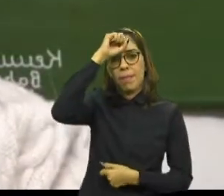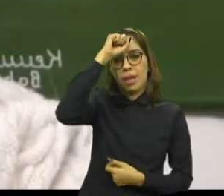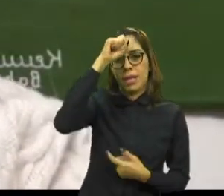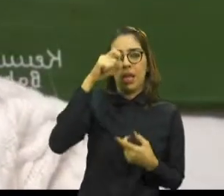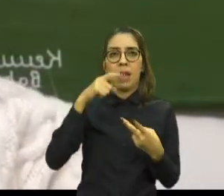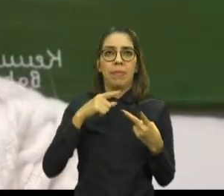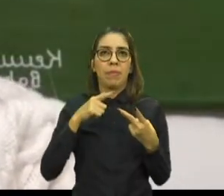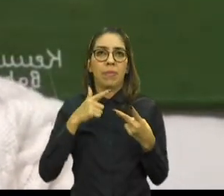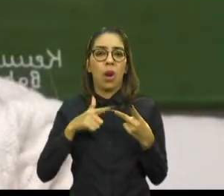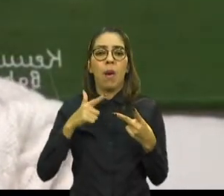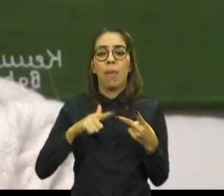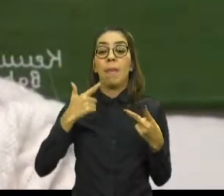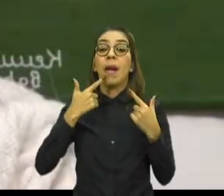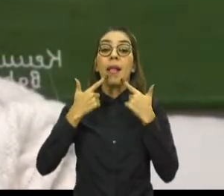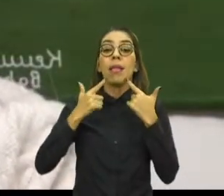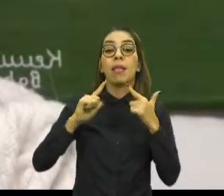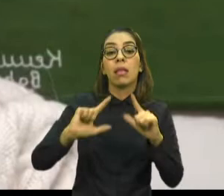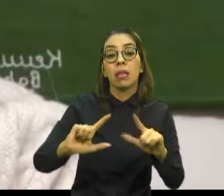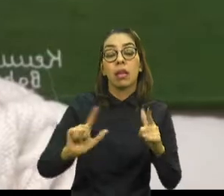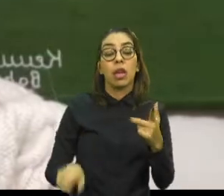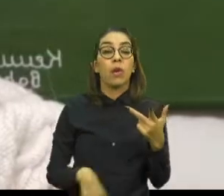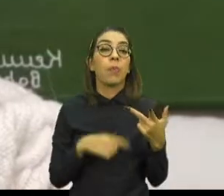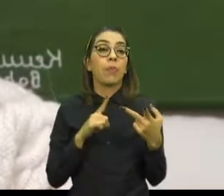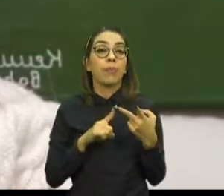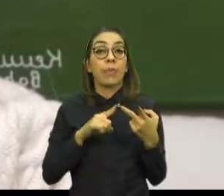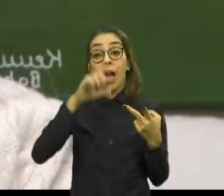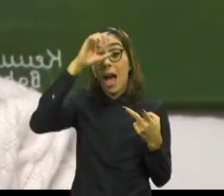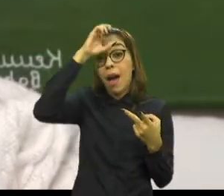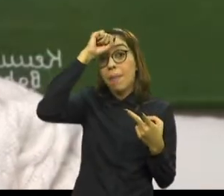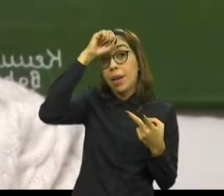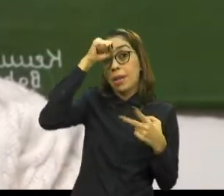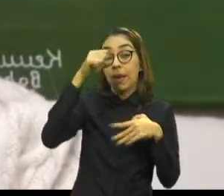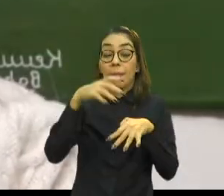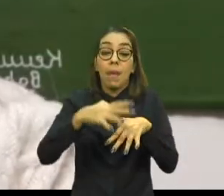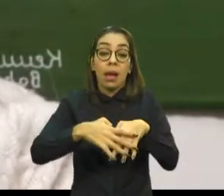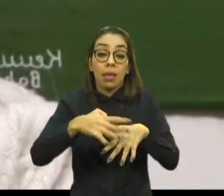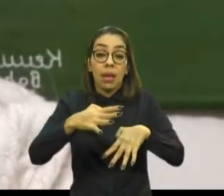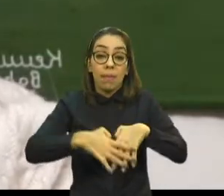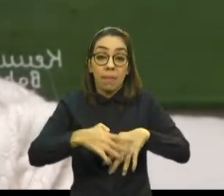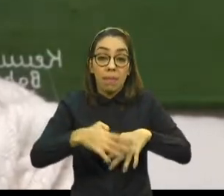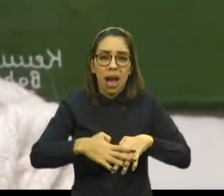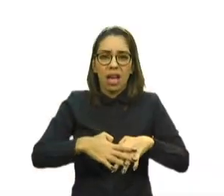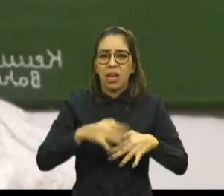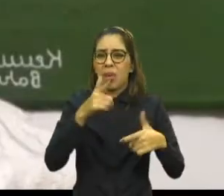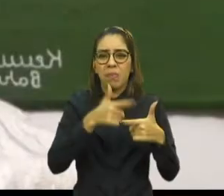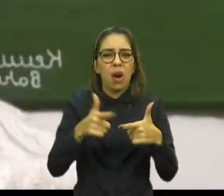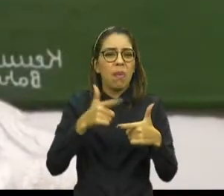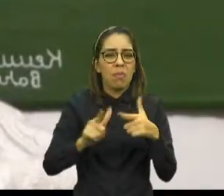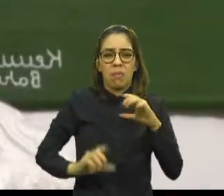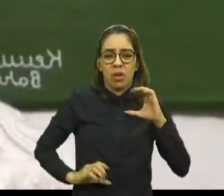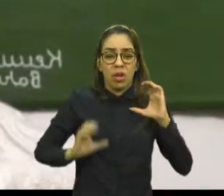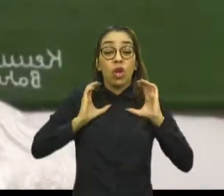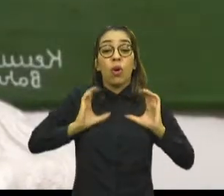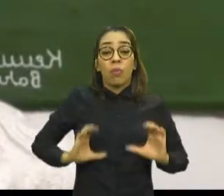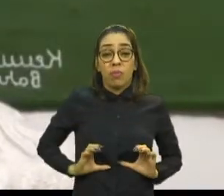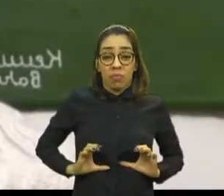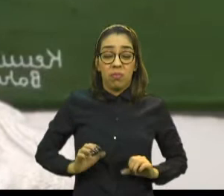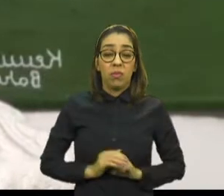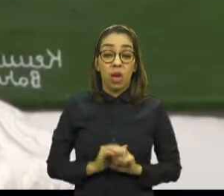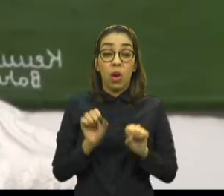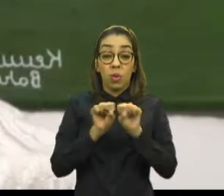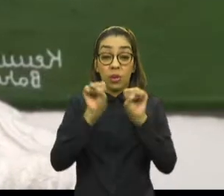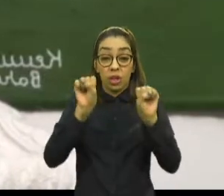linguagem, principalmente no aprendizado da matemática, e distúrbios comportamentais. Sistema nervoso